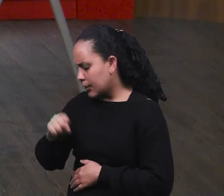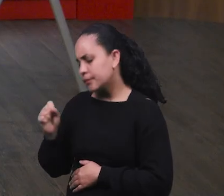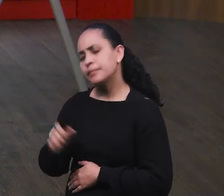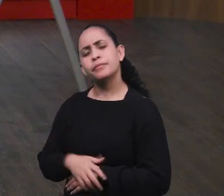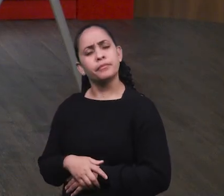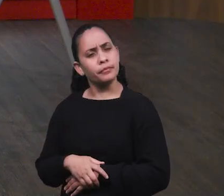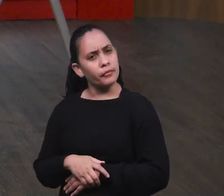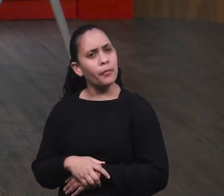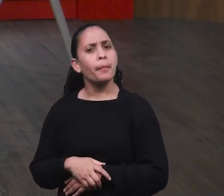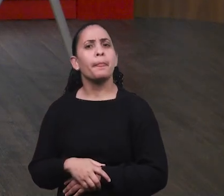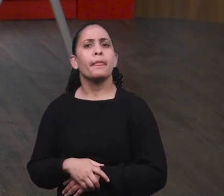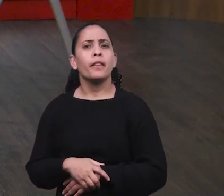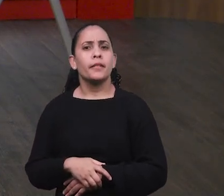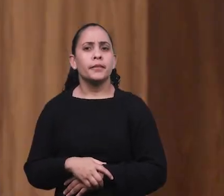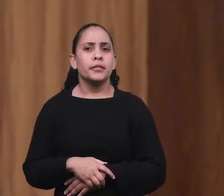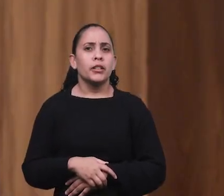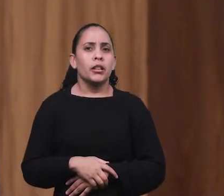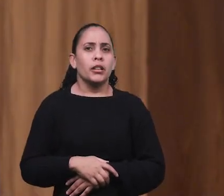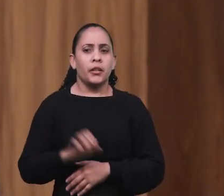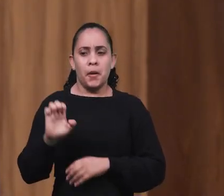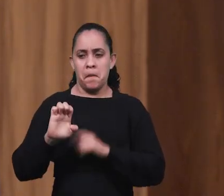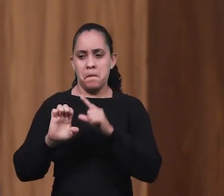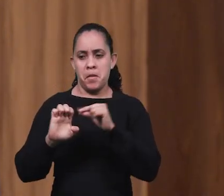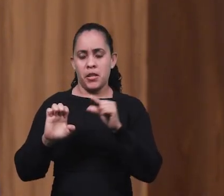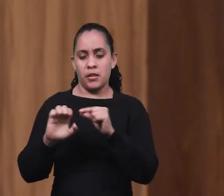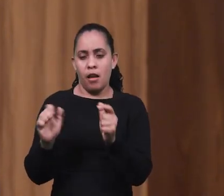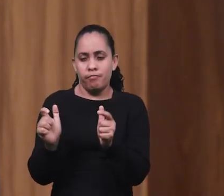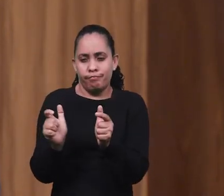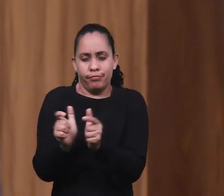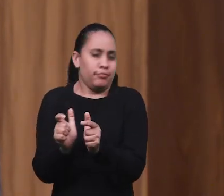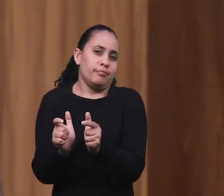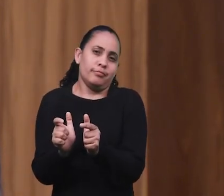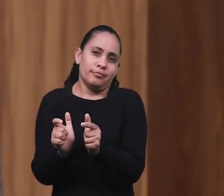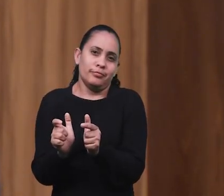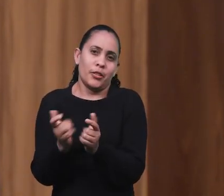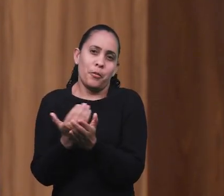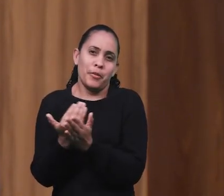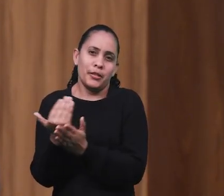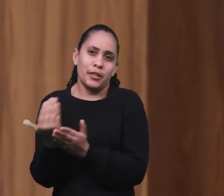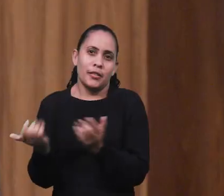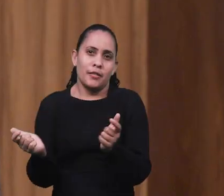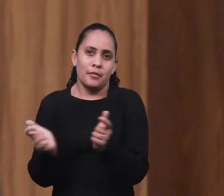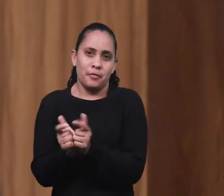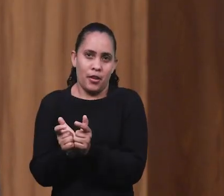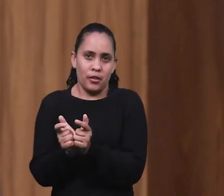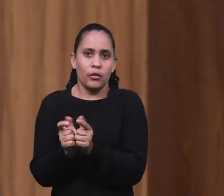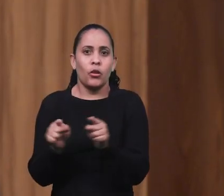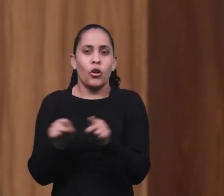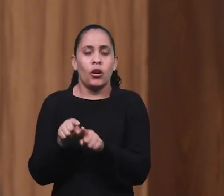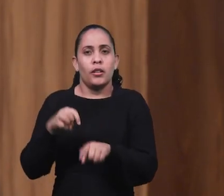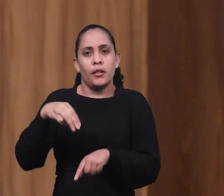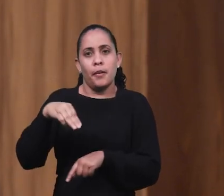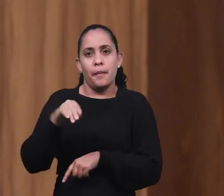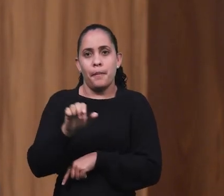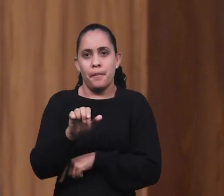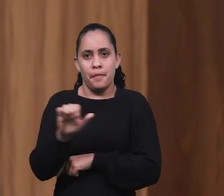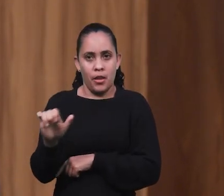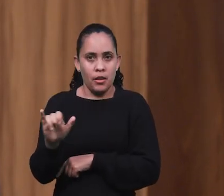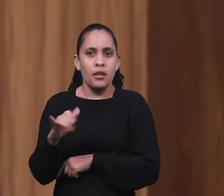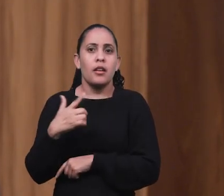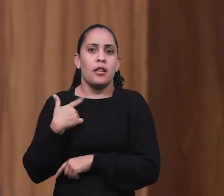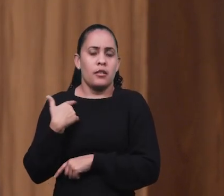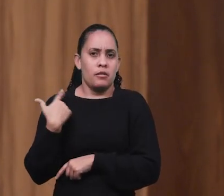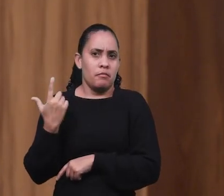sem dúvida. Isso é para o microempreendedor. Eu vou citar até aqui o MEI, muito conhecido,